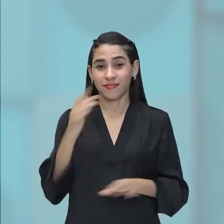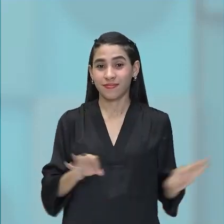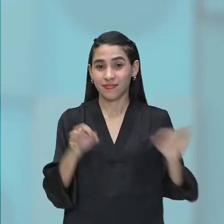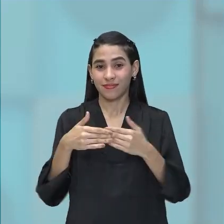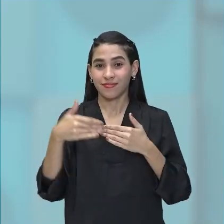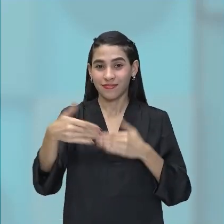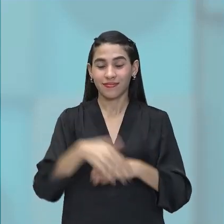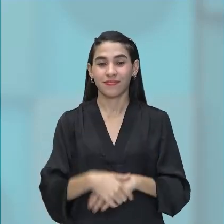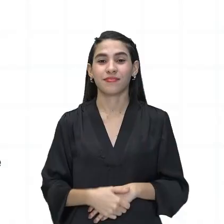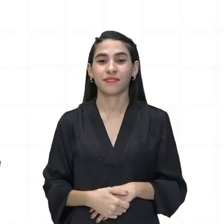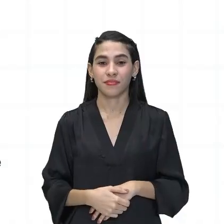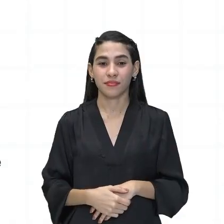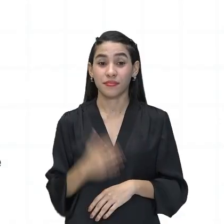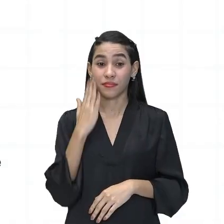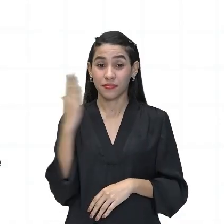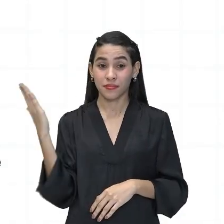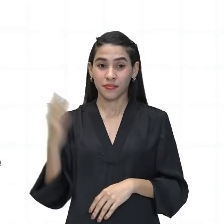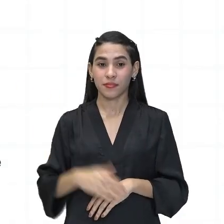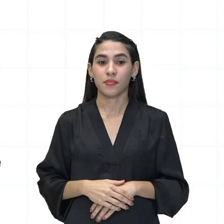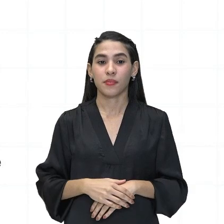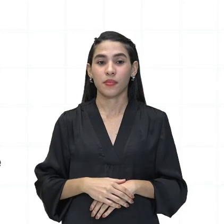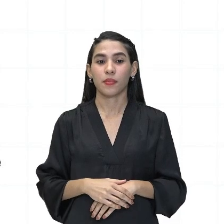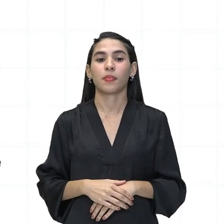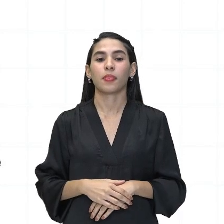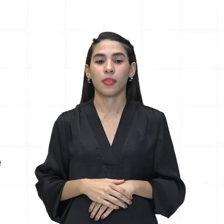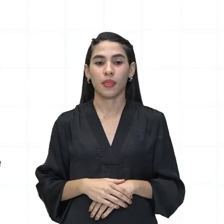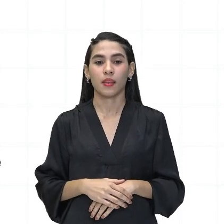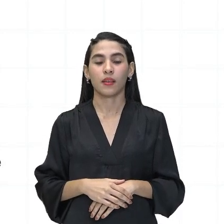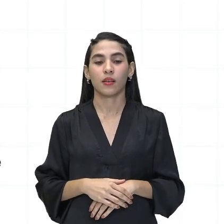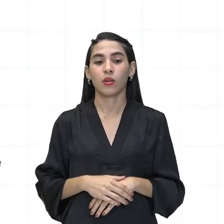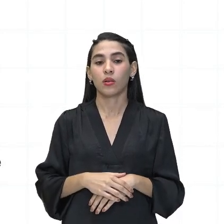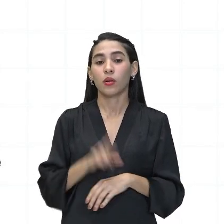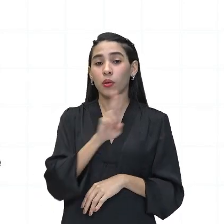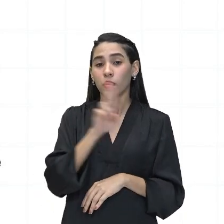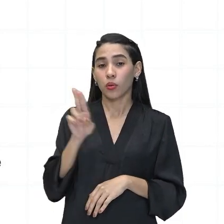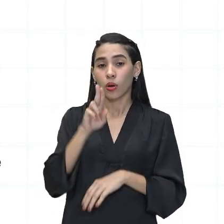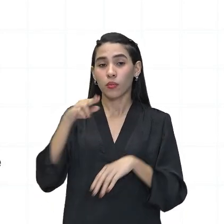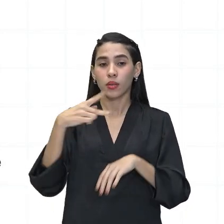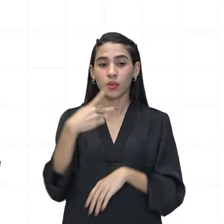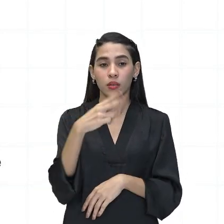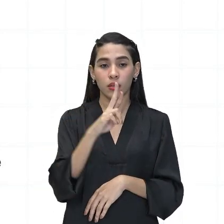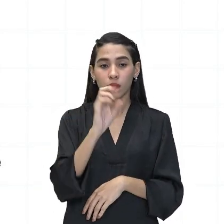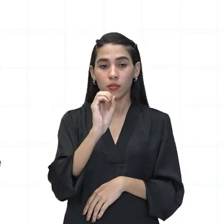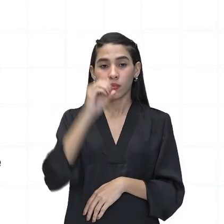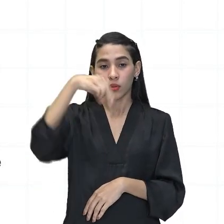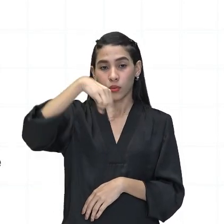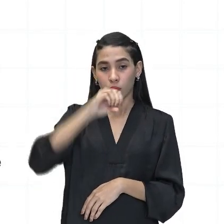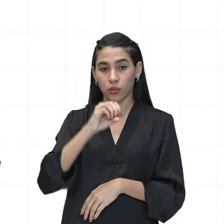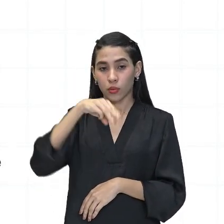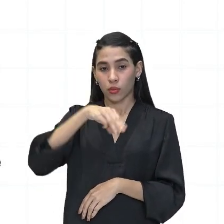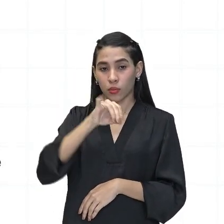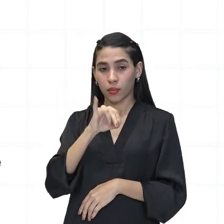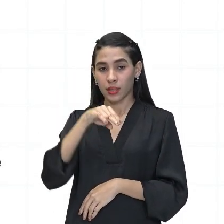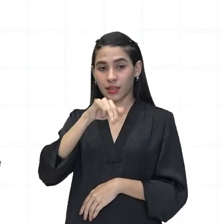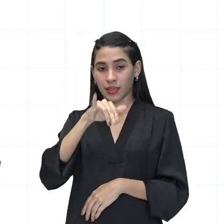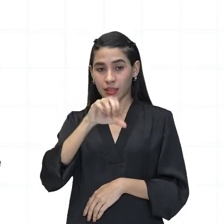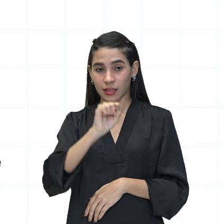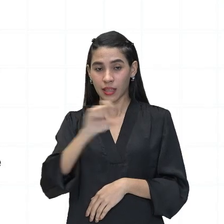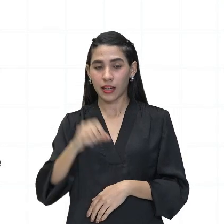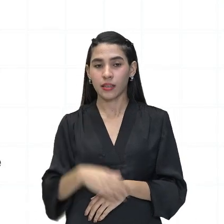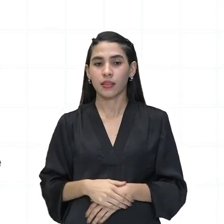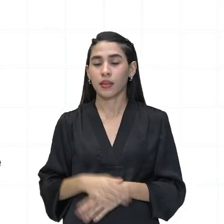comigo na verdade, né? Vamos ler. Olha só, o poema tem o título Pronominais.